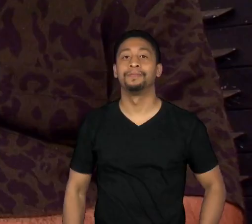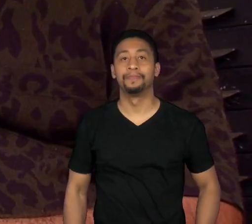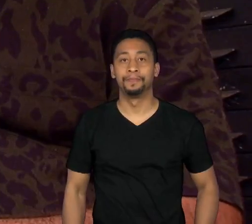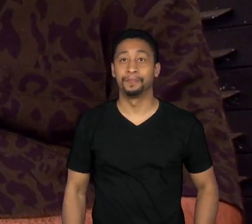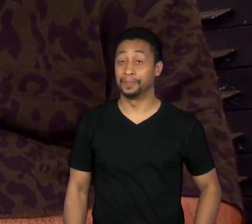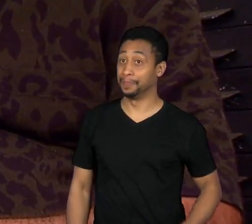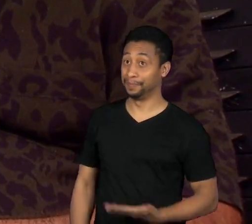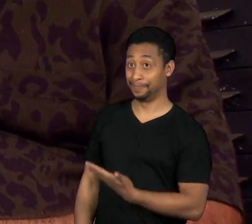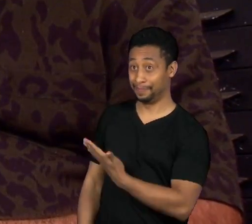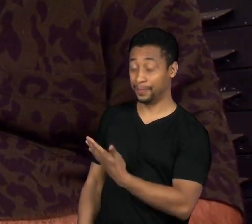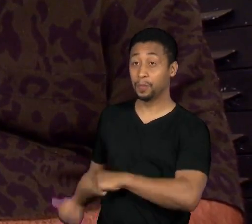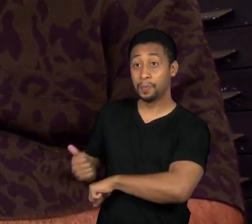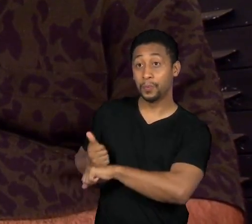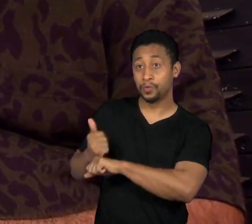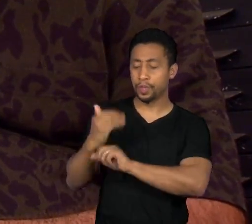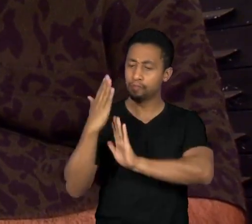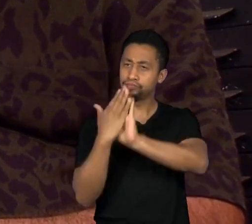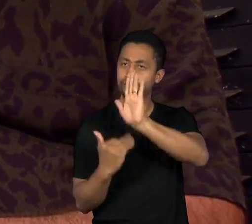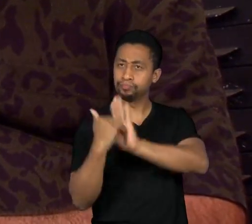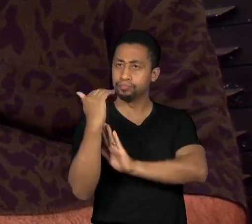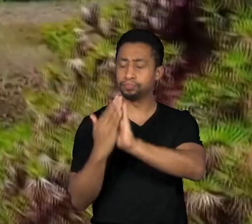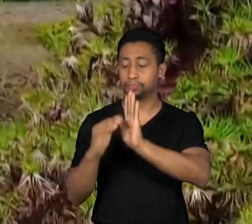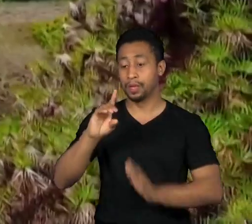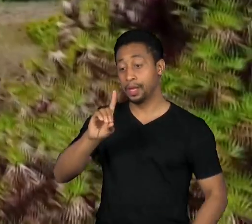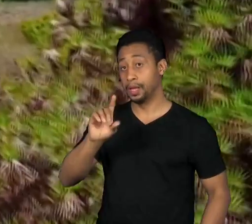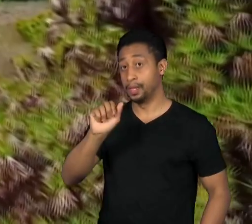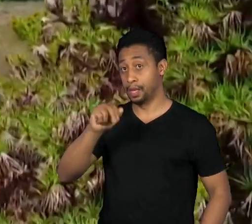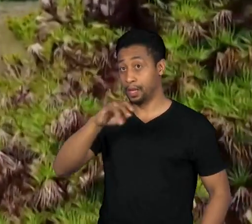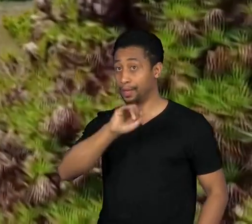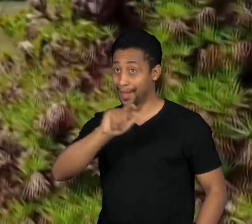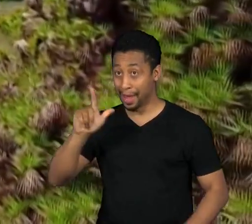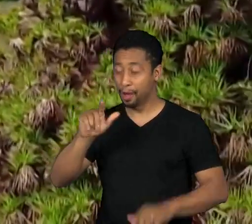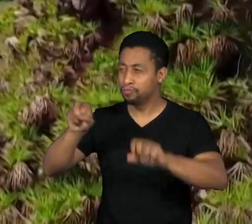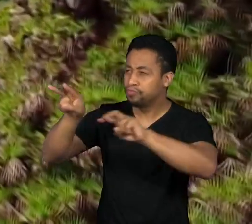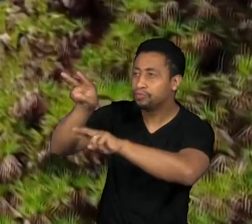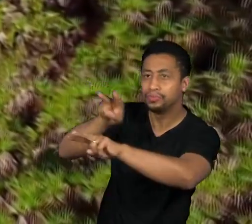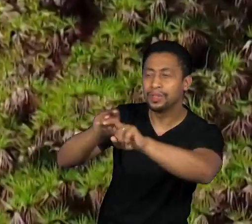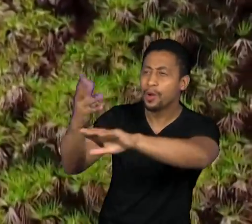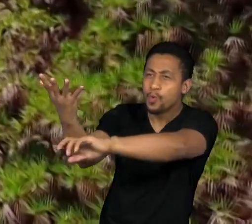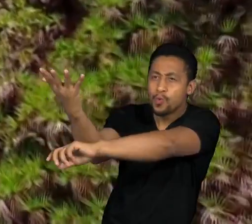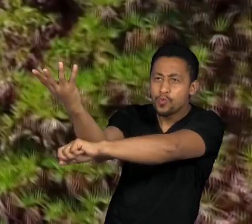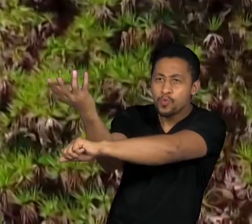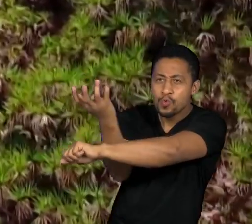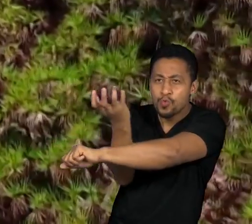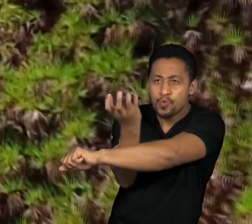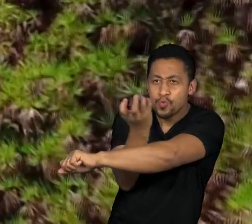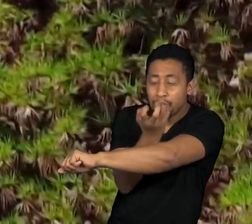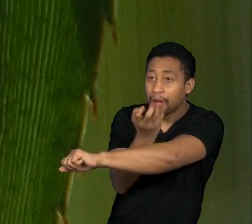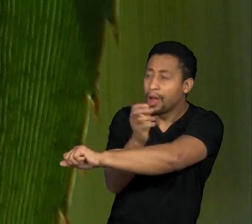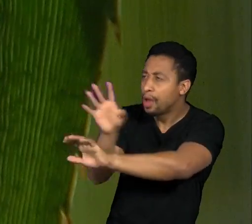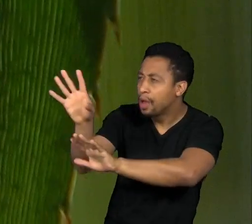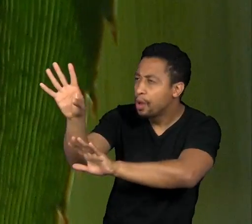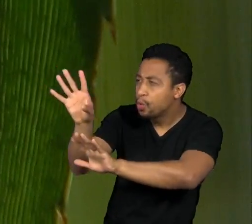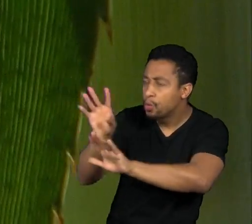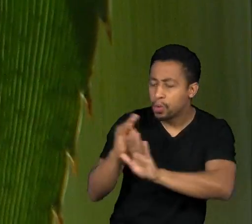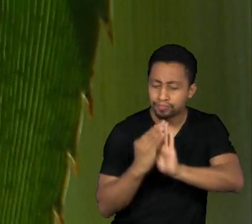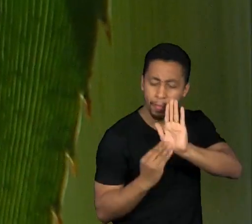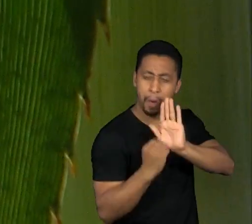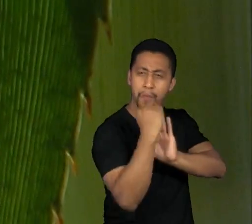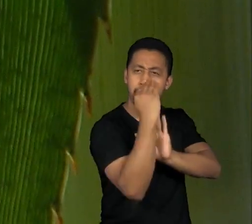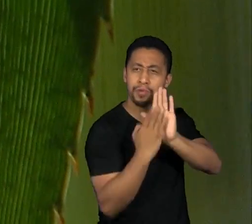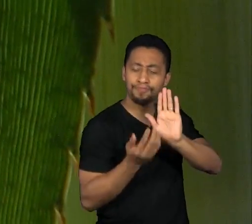O artista plástico Daniel Cabaleiro recria paisagens do segundo maior bioma da América do Sul, que